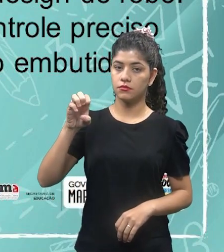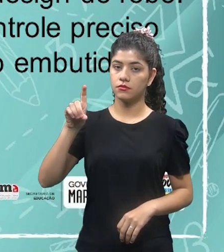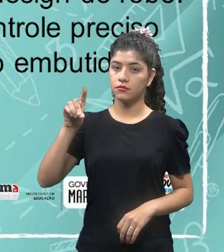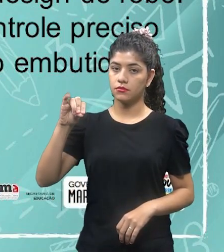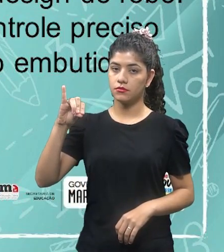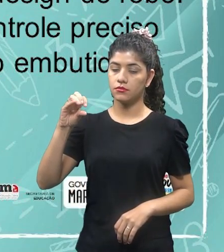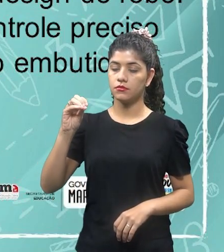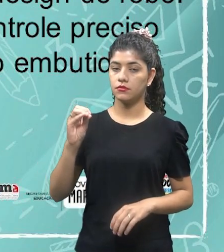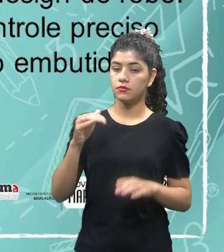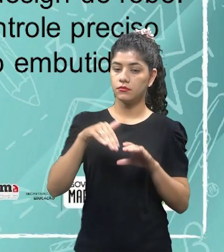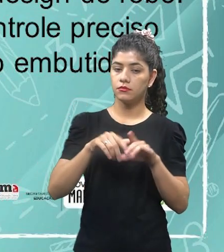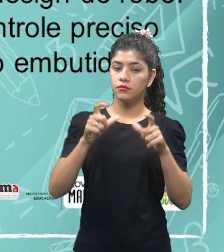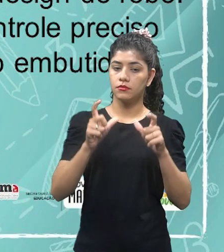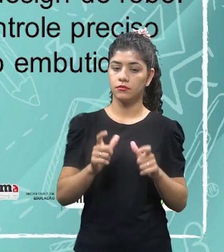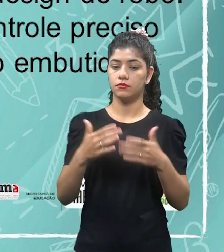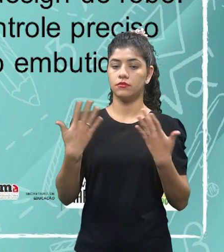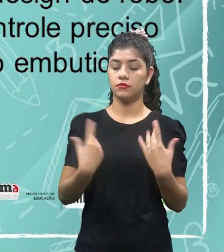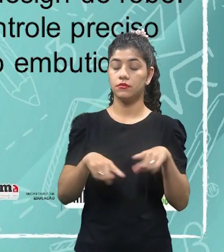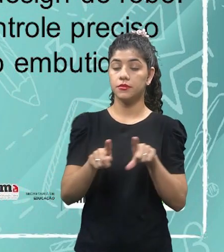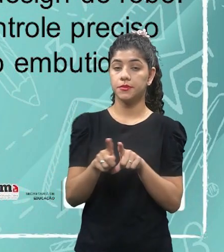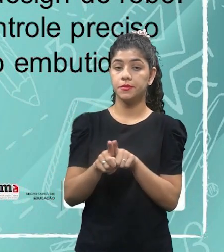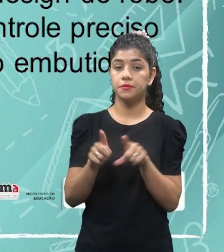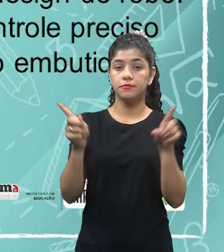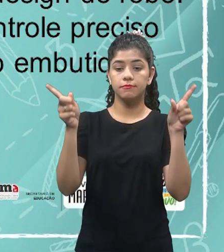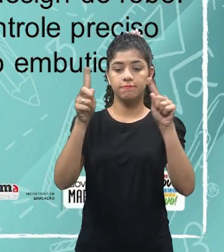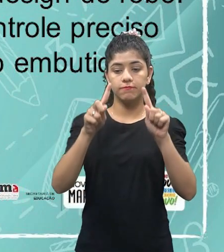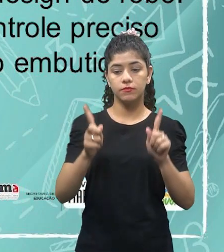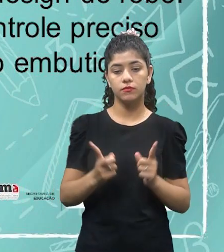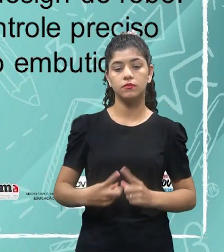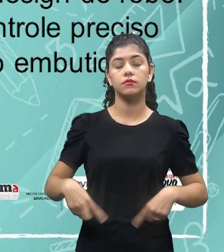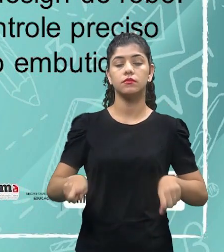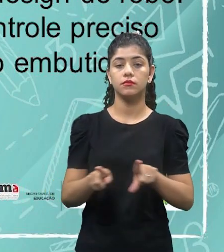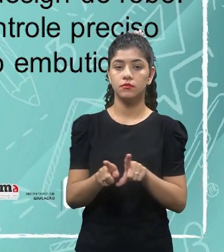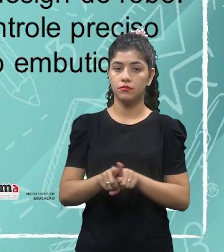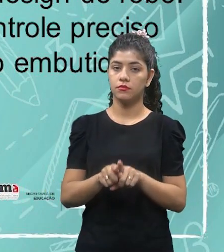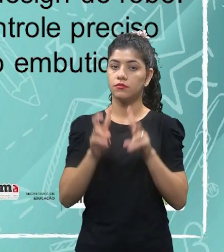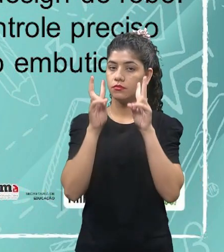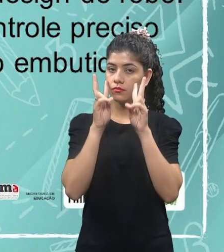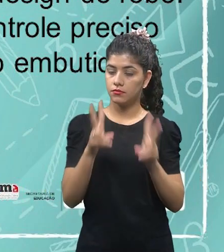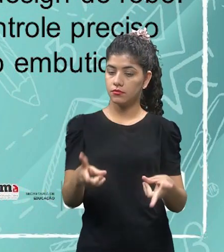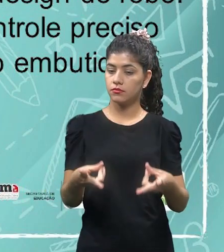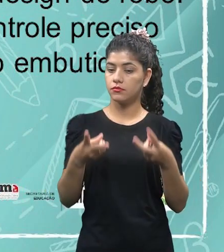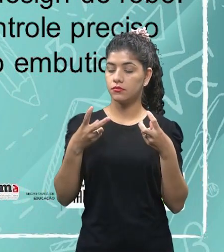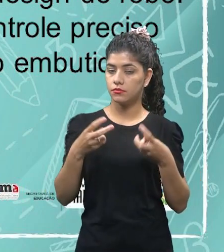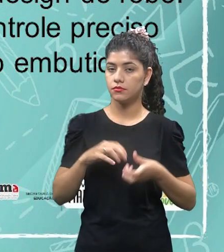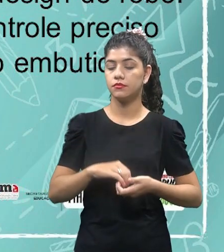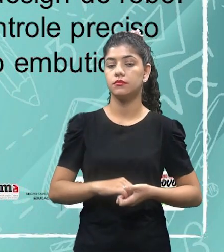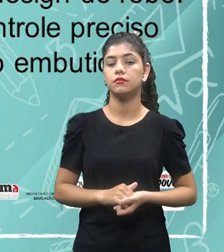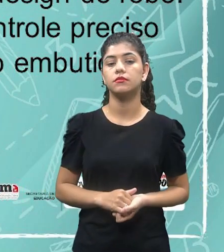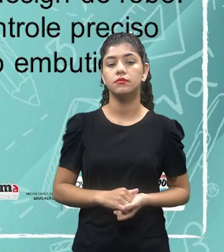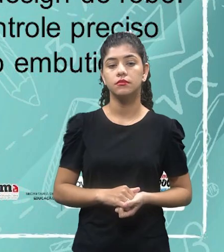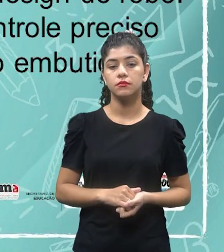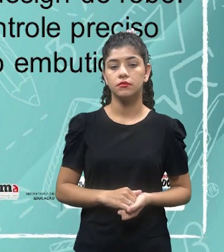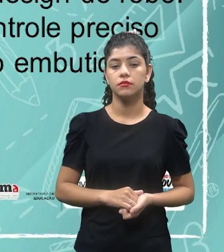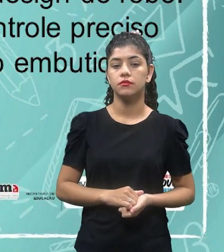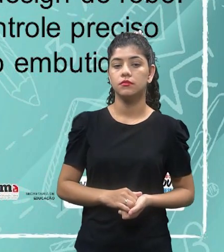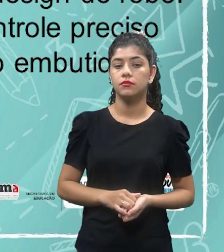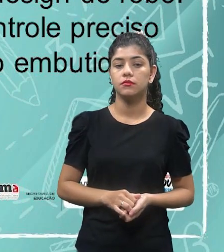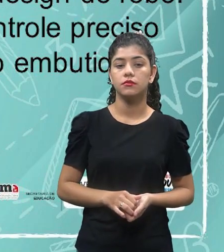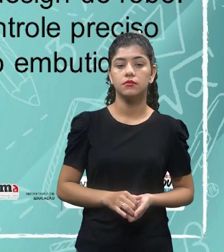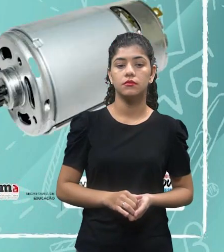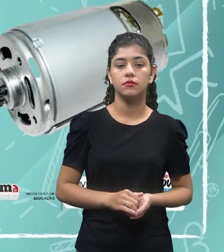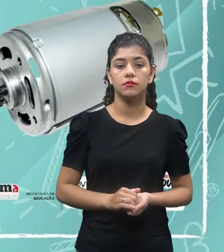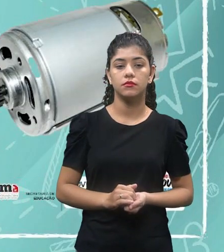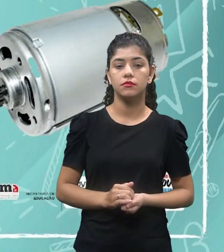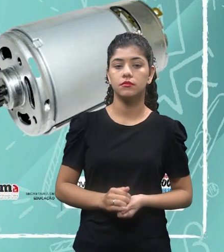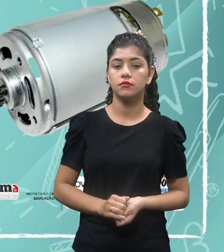fica e a forma em que ele tem, também você pode observar aqui no nosso slide.